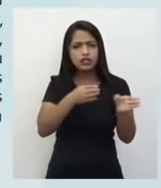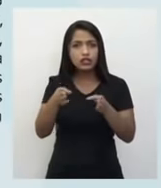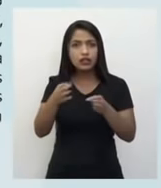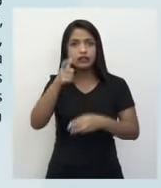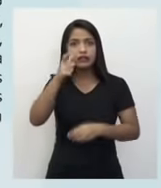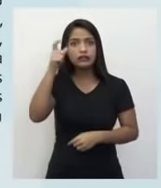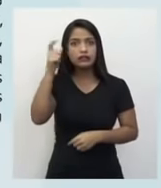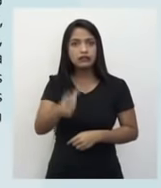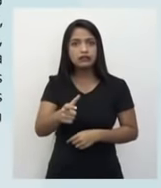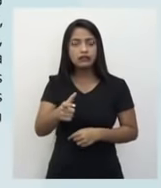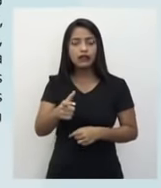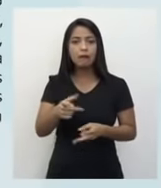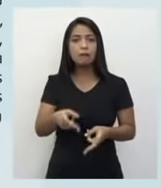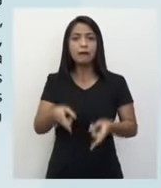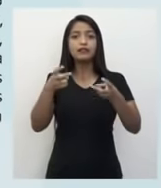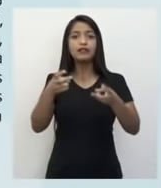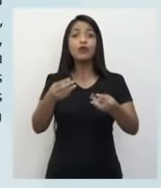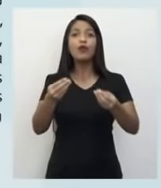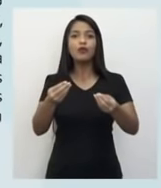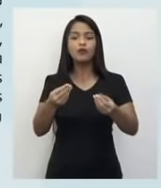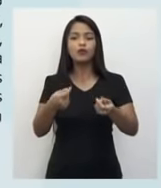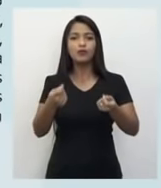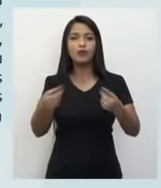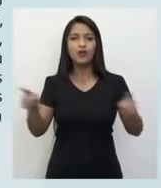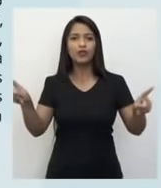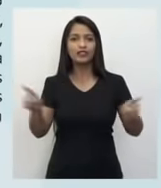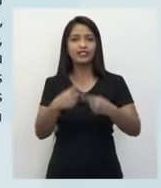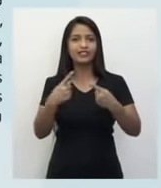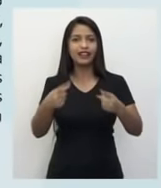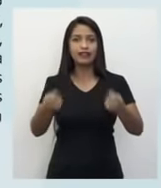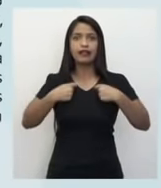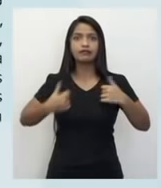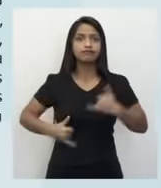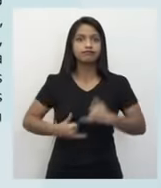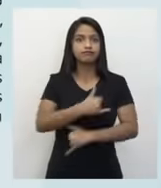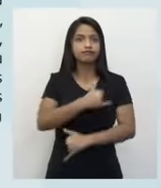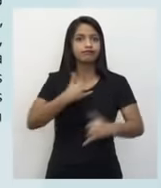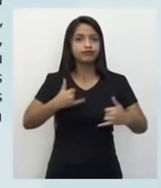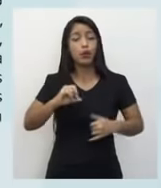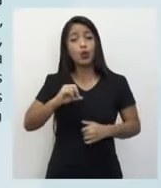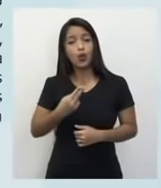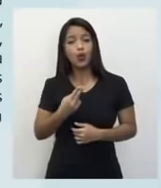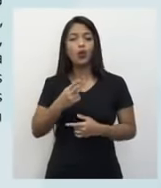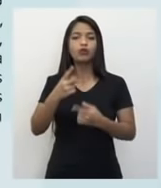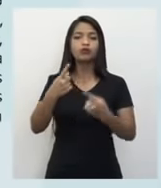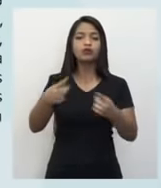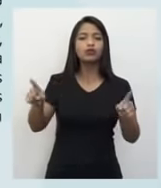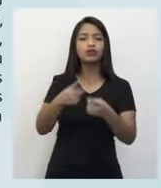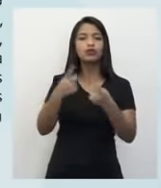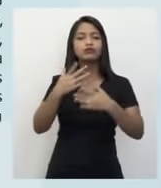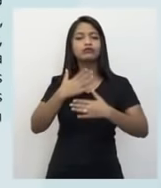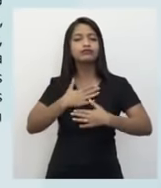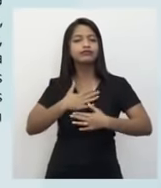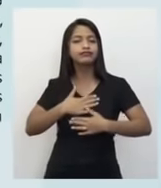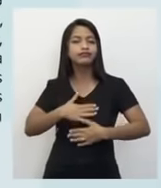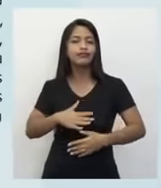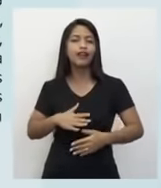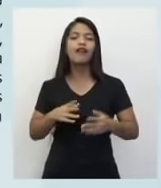gente identifica isso, aquela música mais eletrizante, assim, ou aquela, quando a cena é de amor, toca uma música mais tranquila,